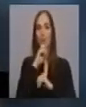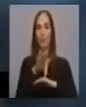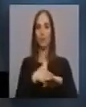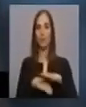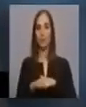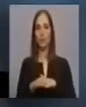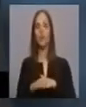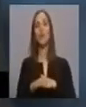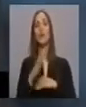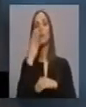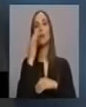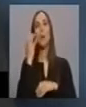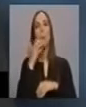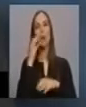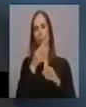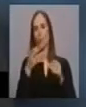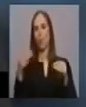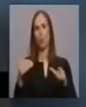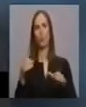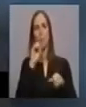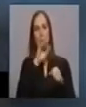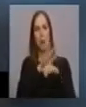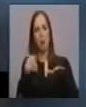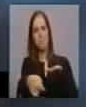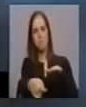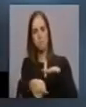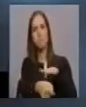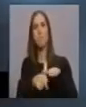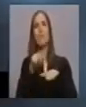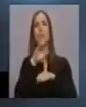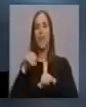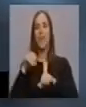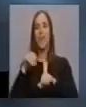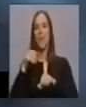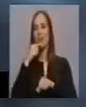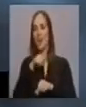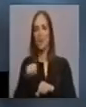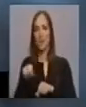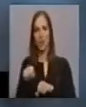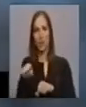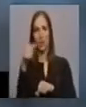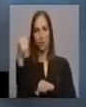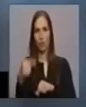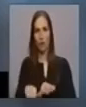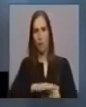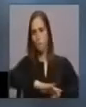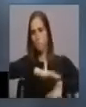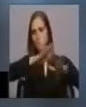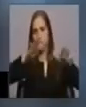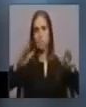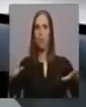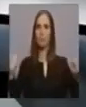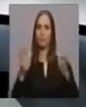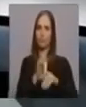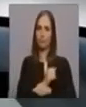de plástico que há no oceano mas também dos nossos rios e e também assim matou em terra